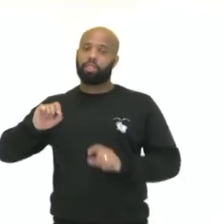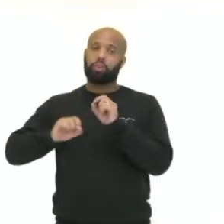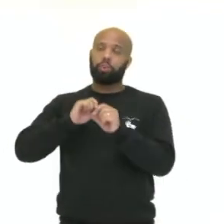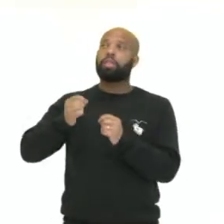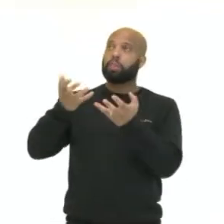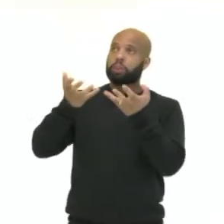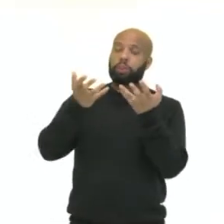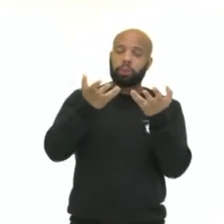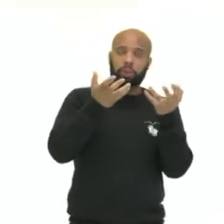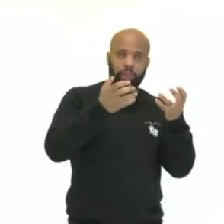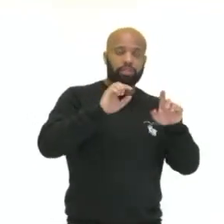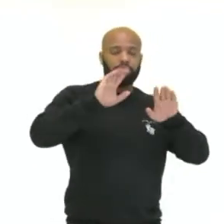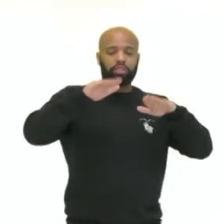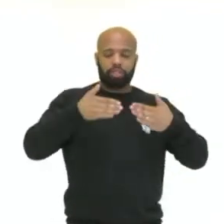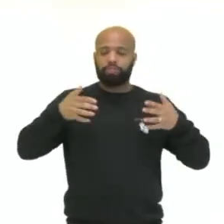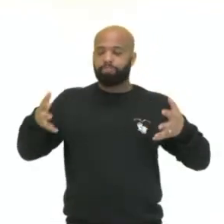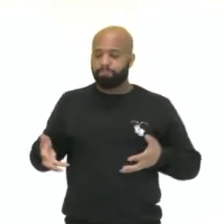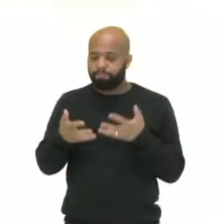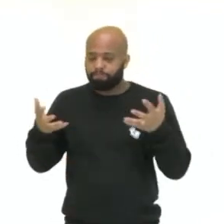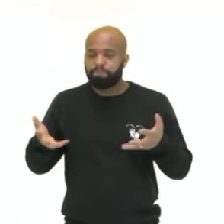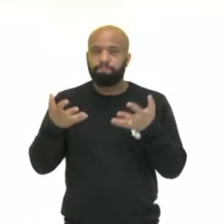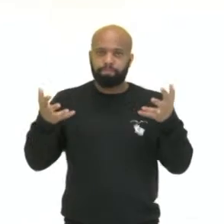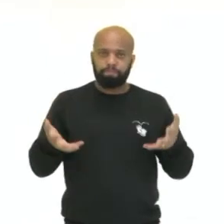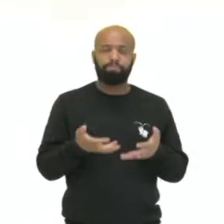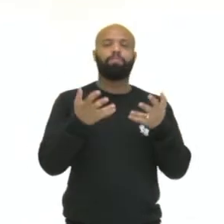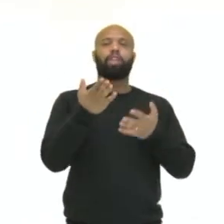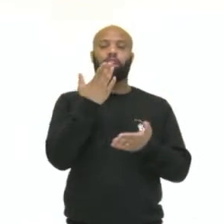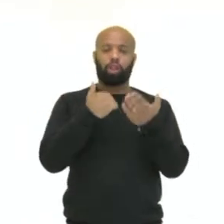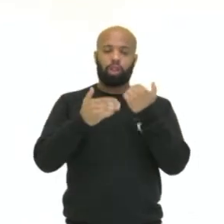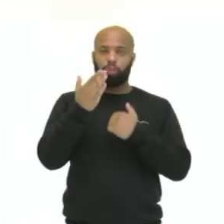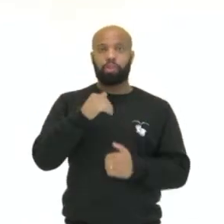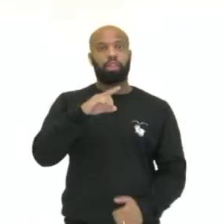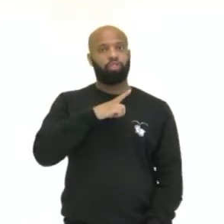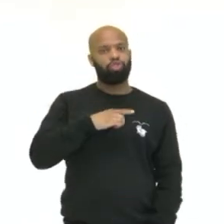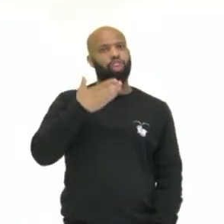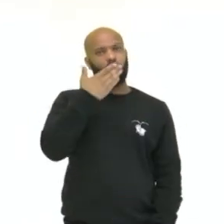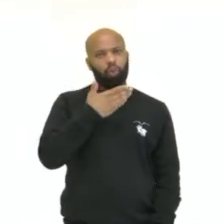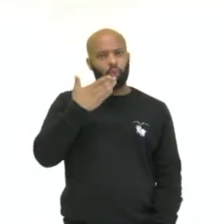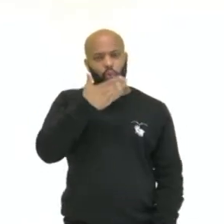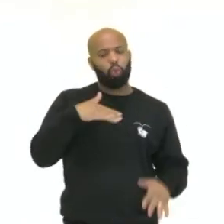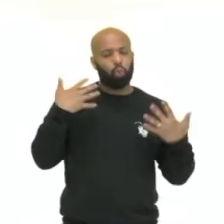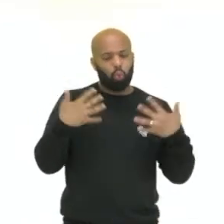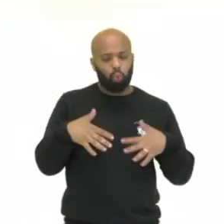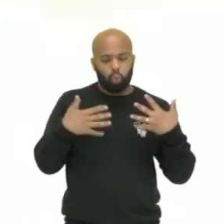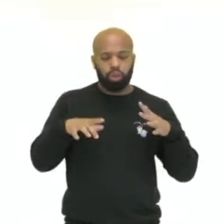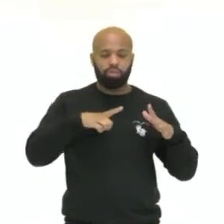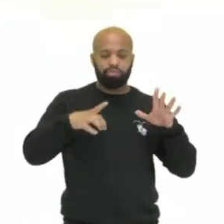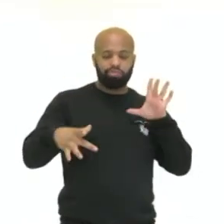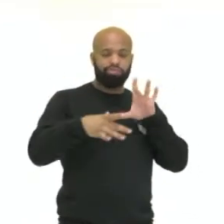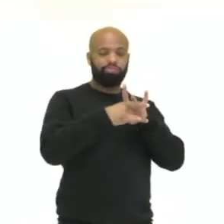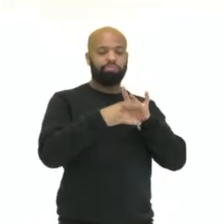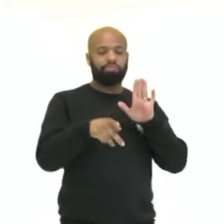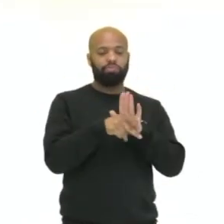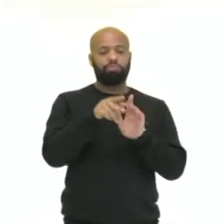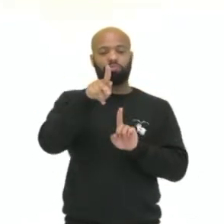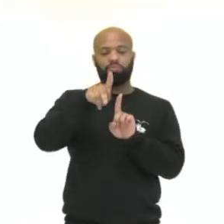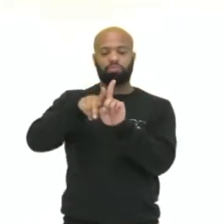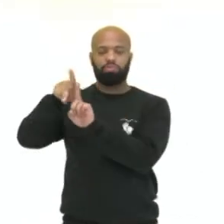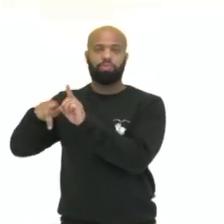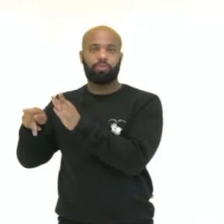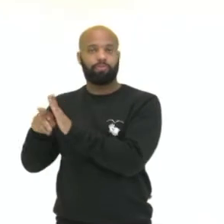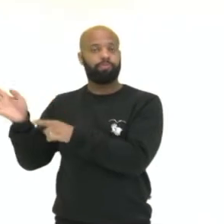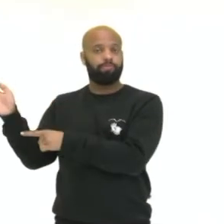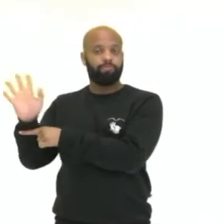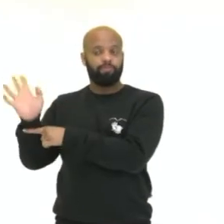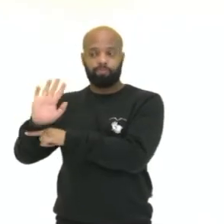o consumo de alimentos com alto índice de açúcar, aliando-os a personagens de filme infantil. Também